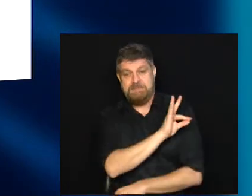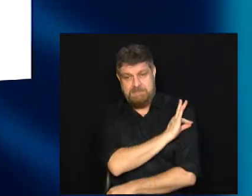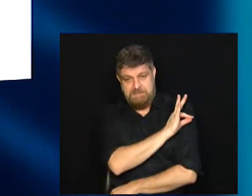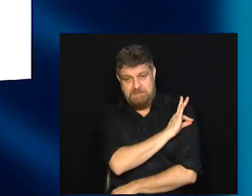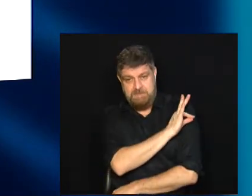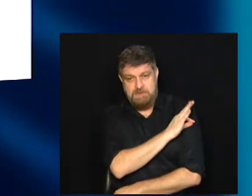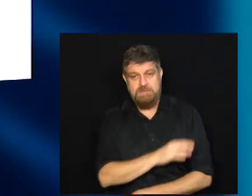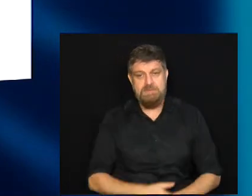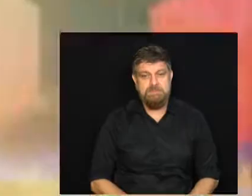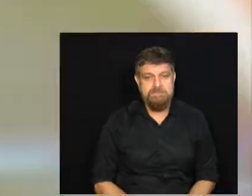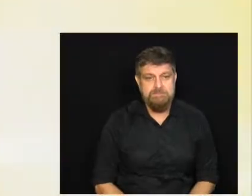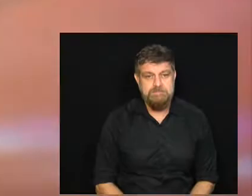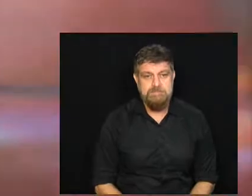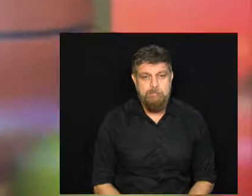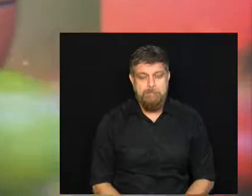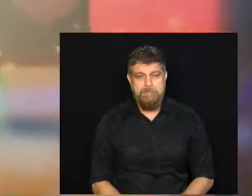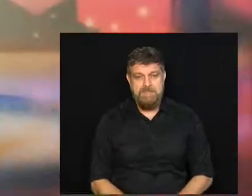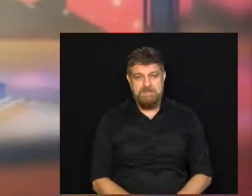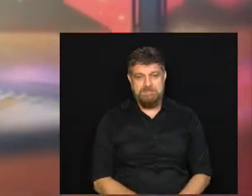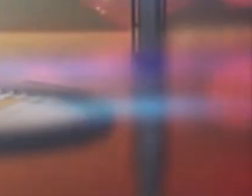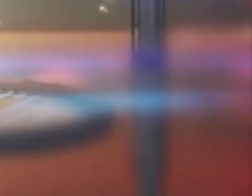Campinas.